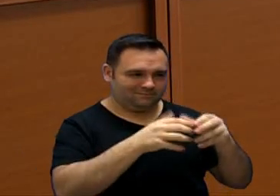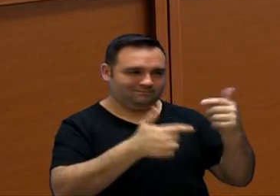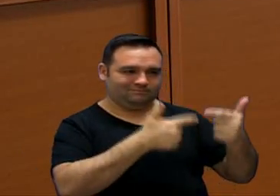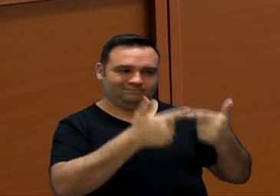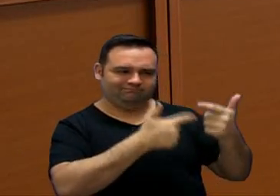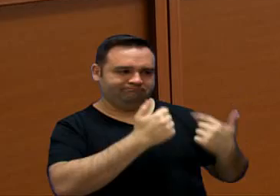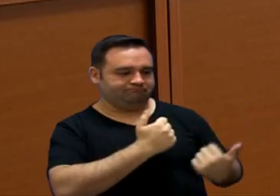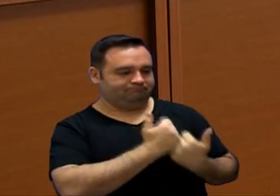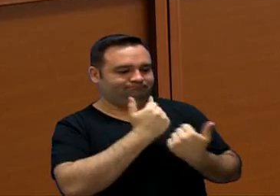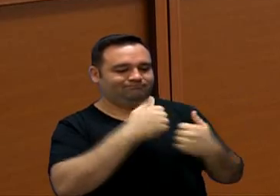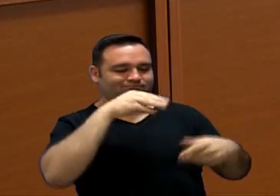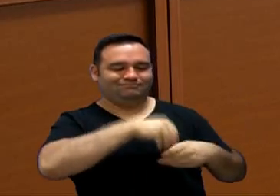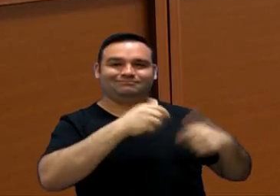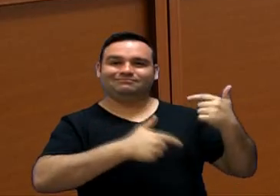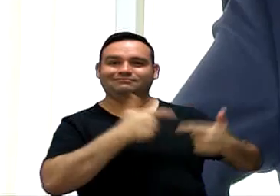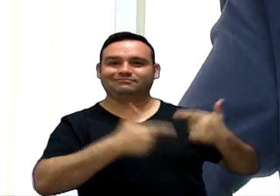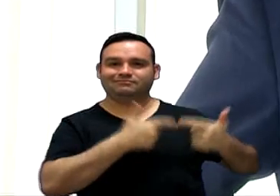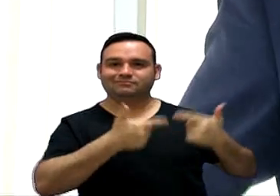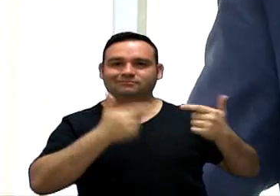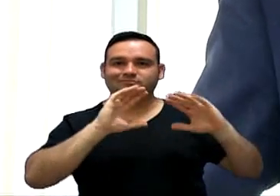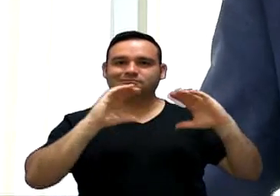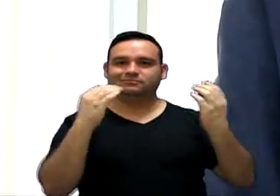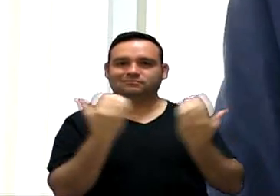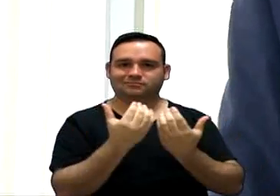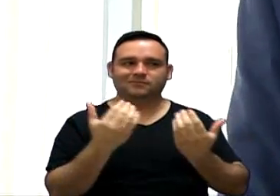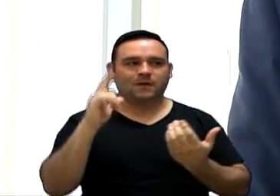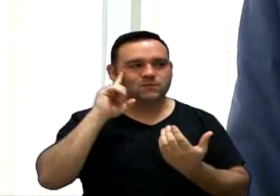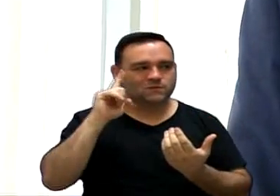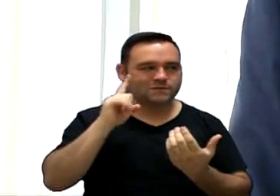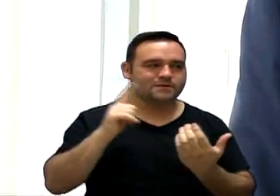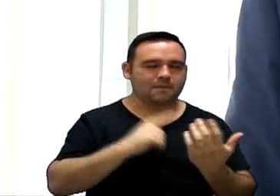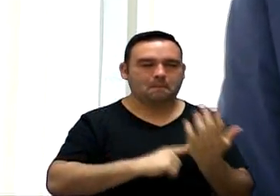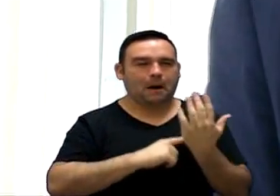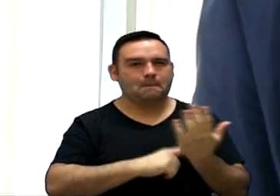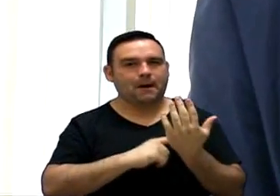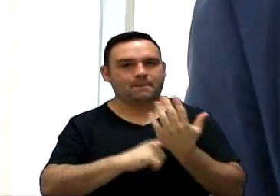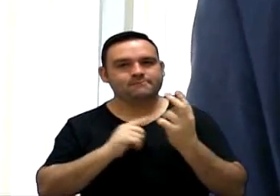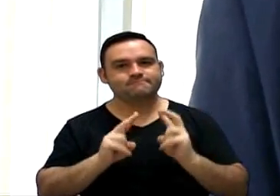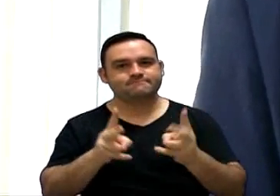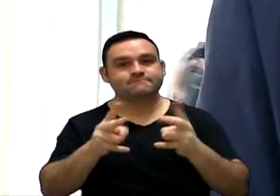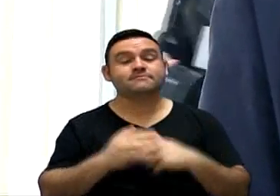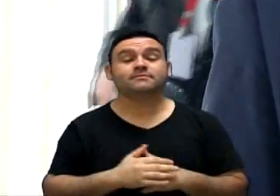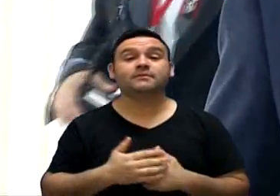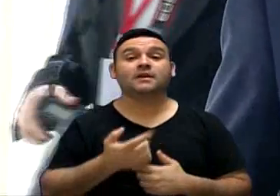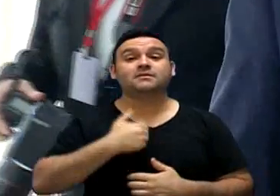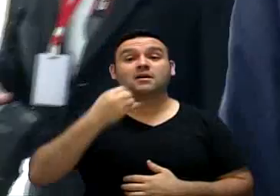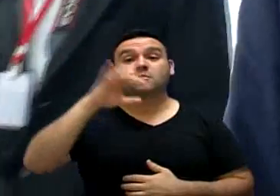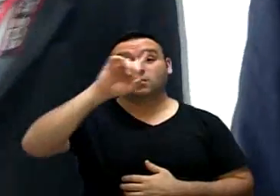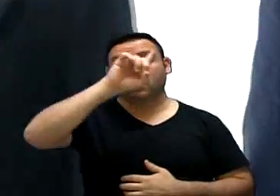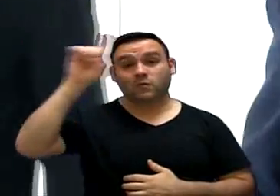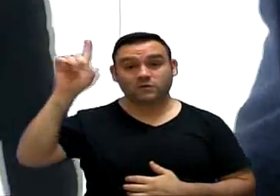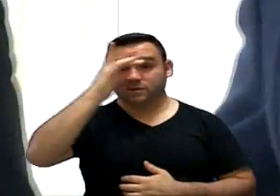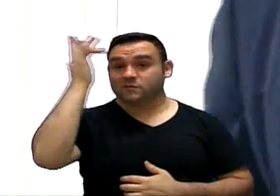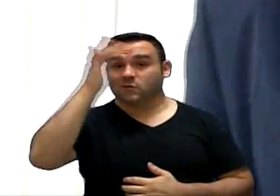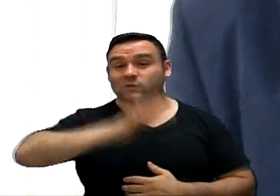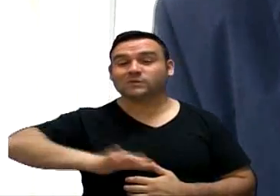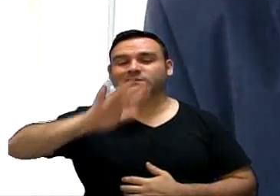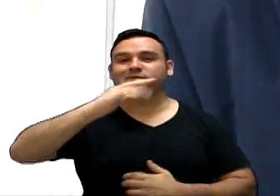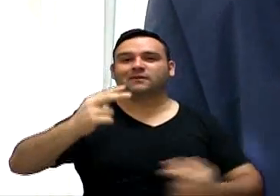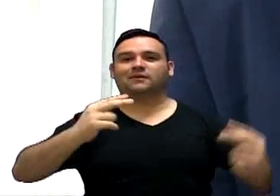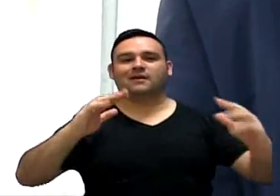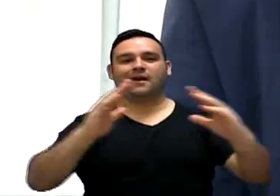nos dá sustentação para os nossos trabalhos aqui no dia a dia da Câmara Municipal. Meu bom dia a todas as pessoas que nos